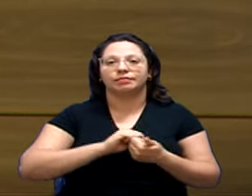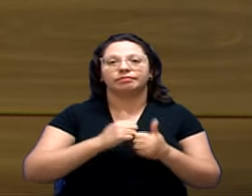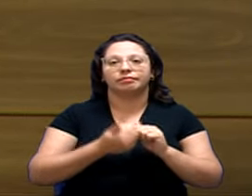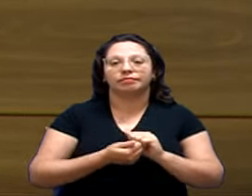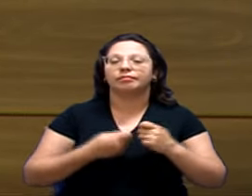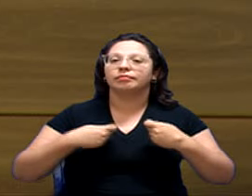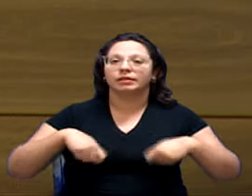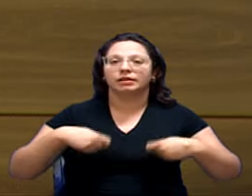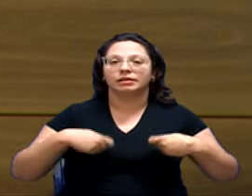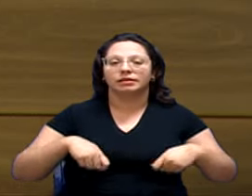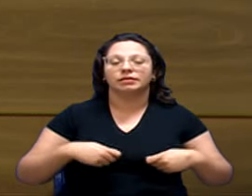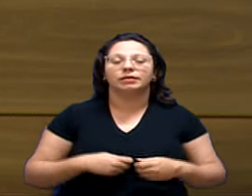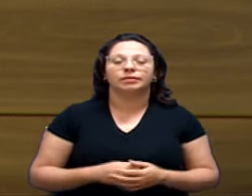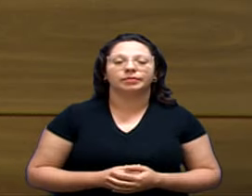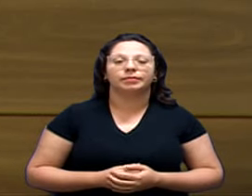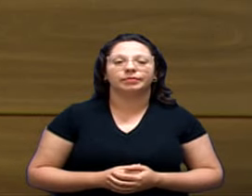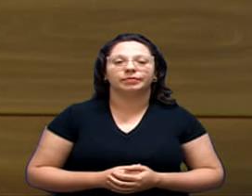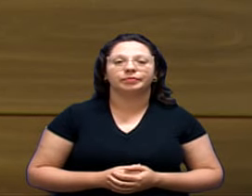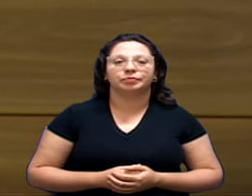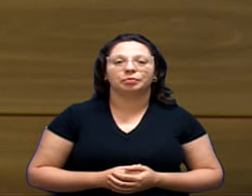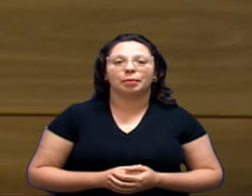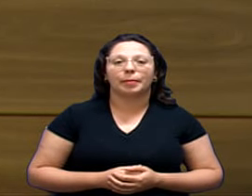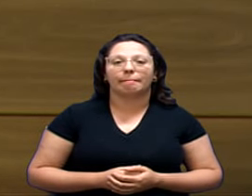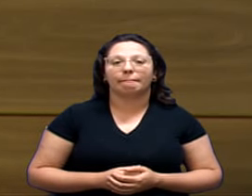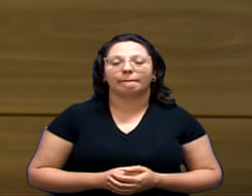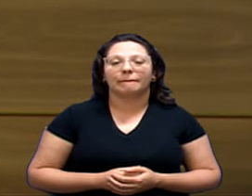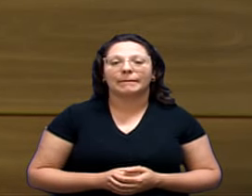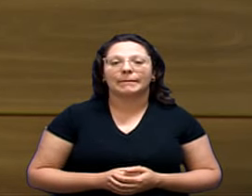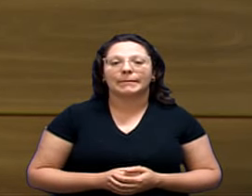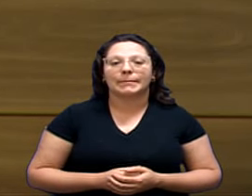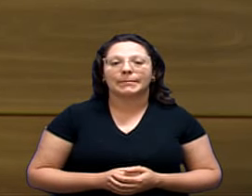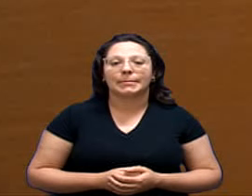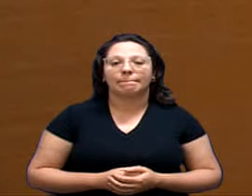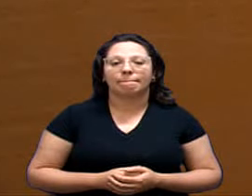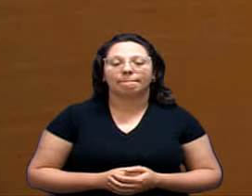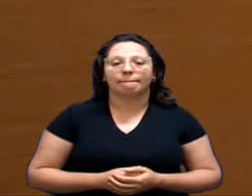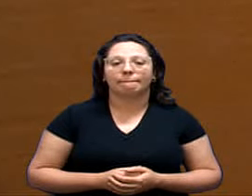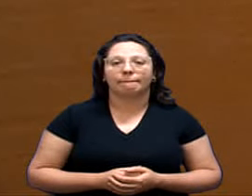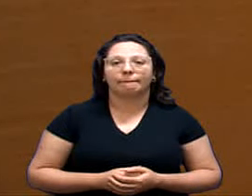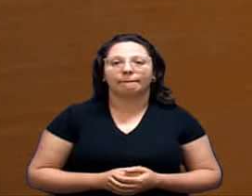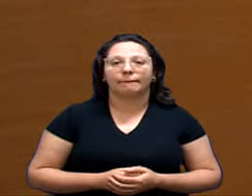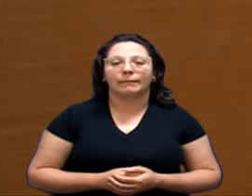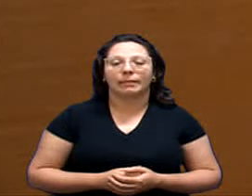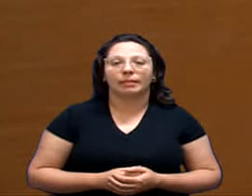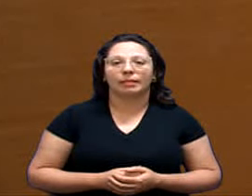infelizmente é é essa a solução nós vamos terminar eh 8 hor falta